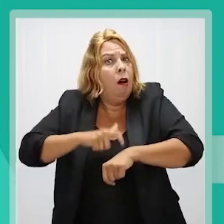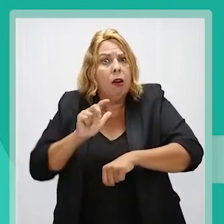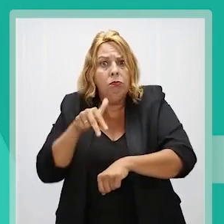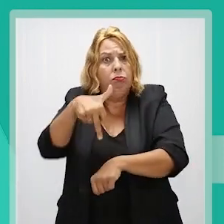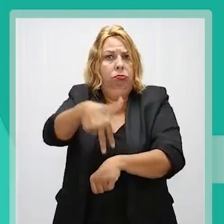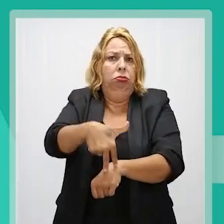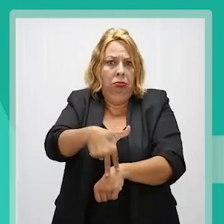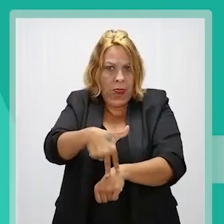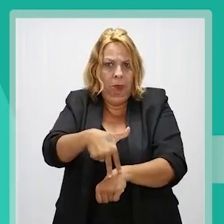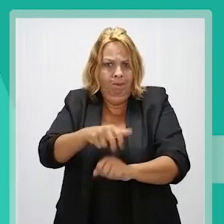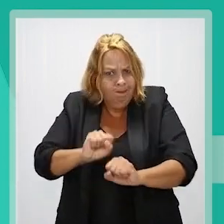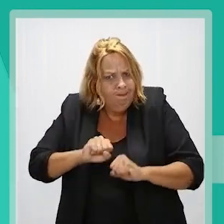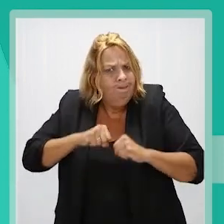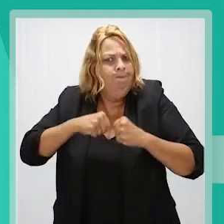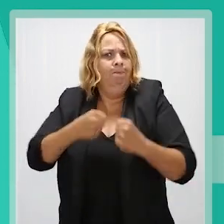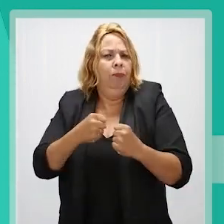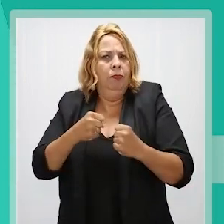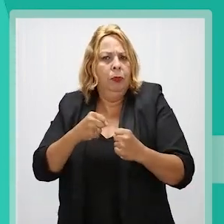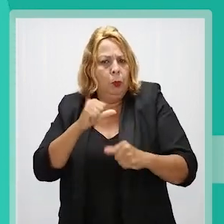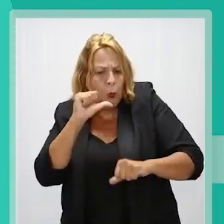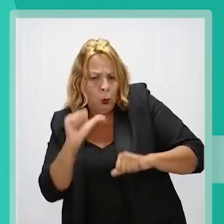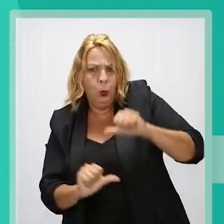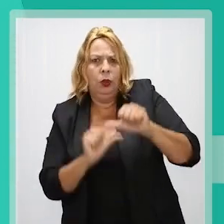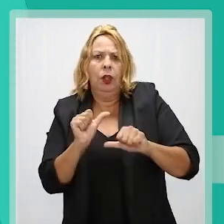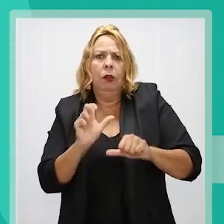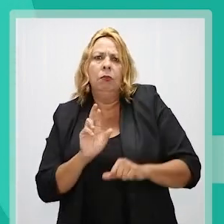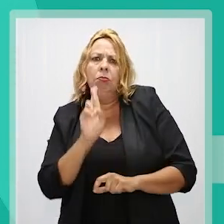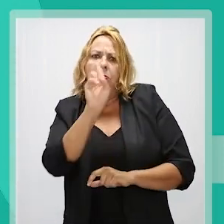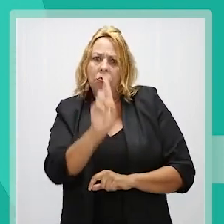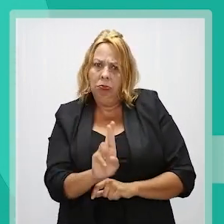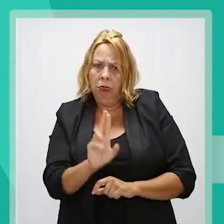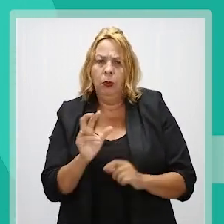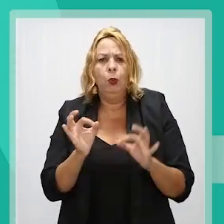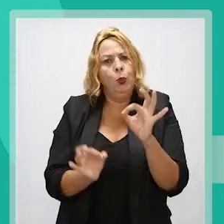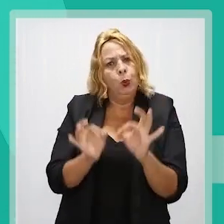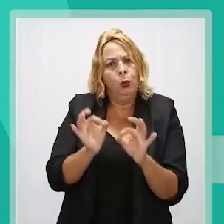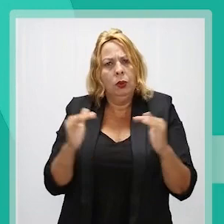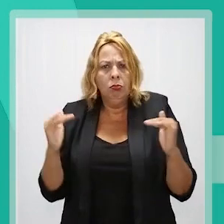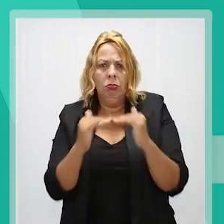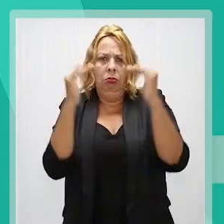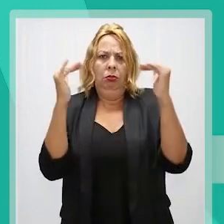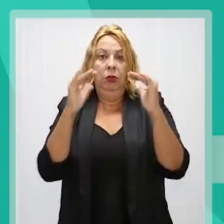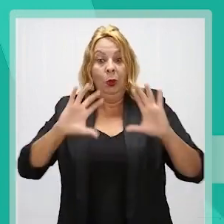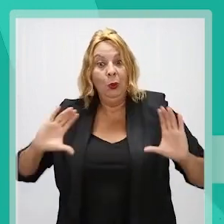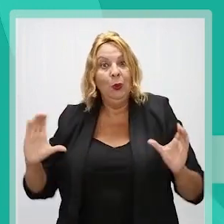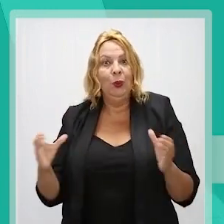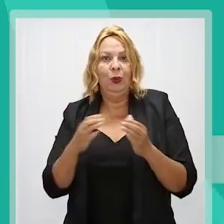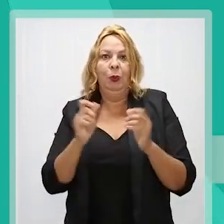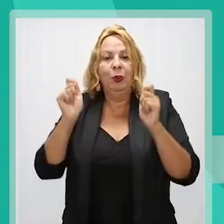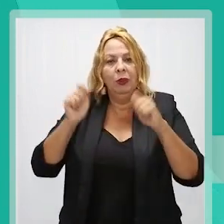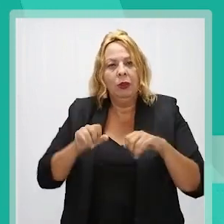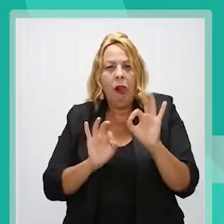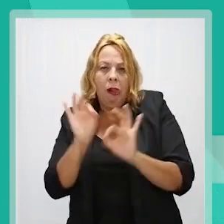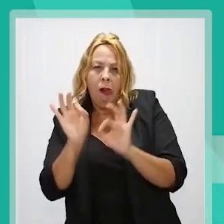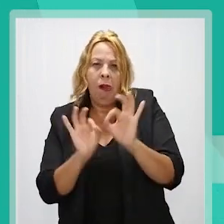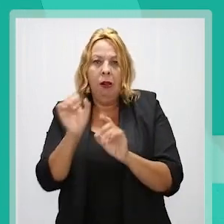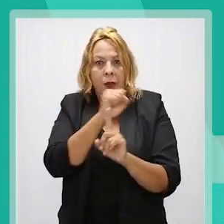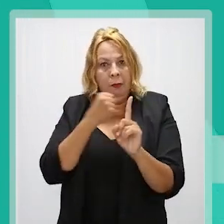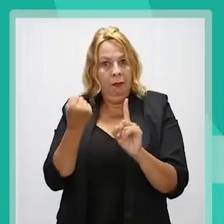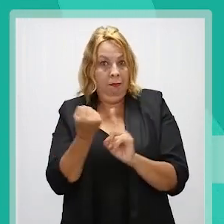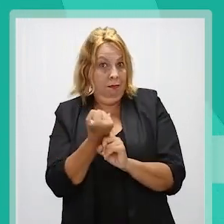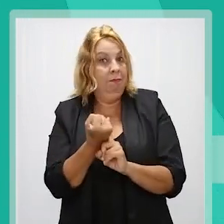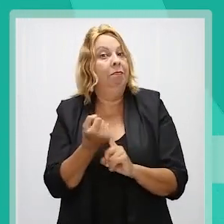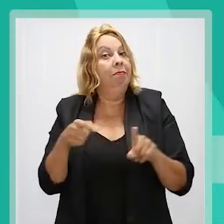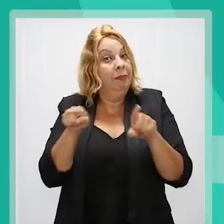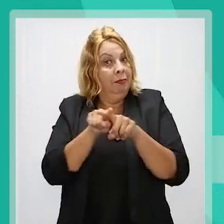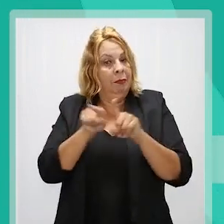nos posicionar, tomar partido e lutarmos por uma representação mais justa e igualitária. Juntas, podemos construir uma sociedade mais